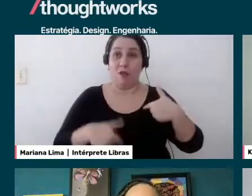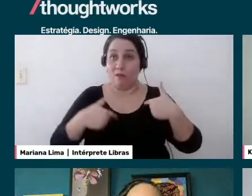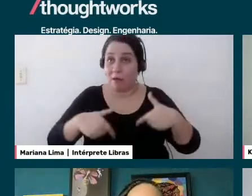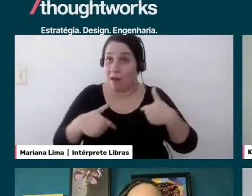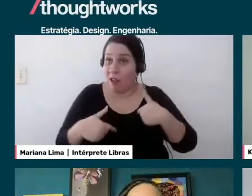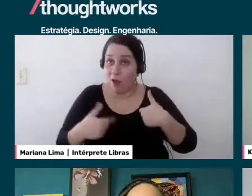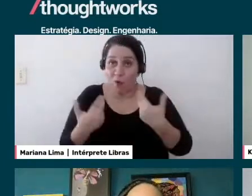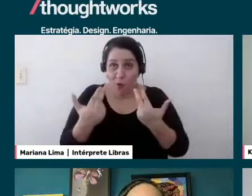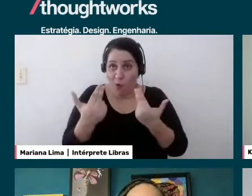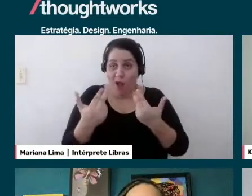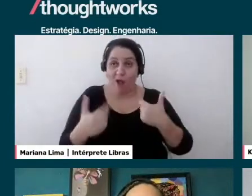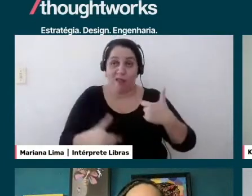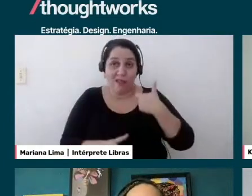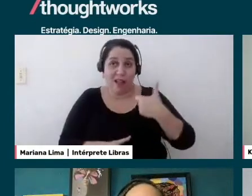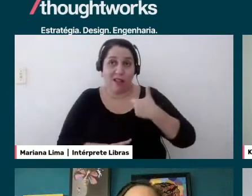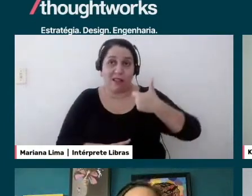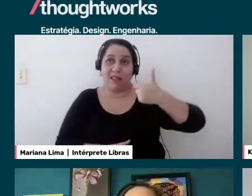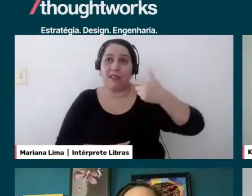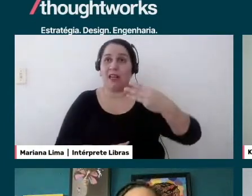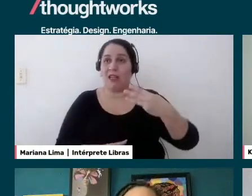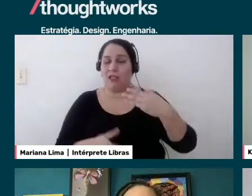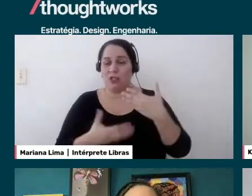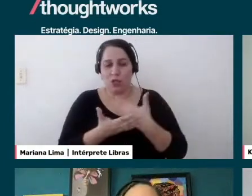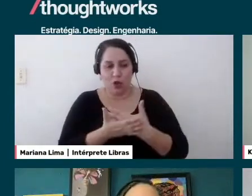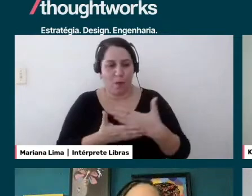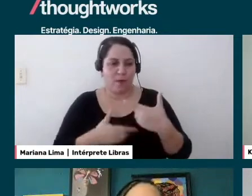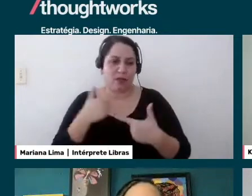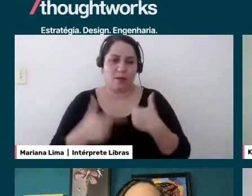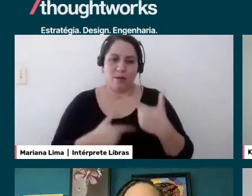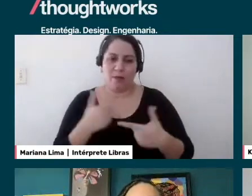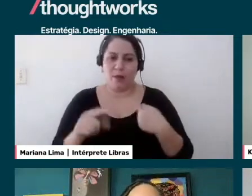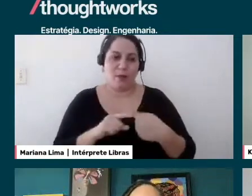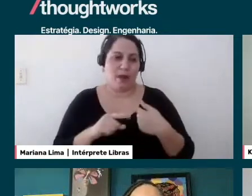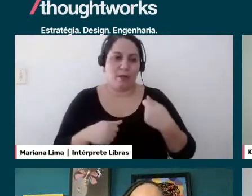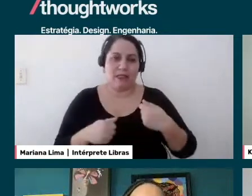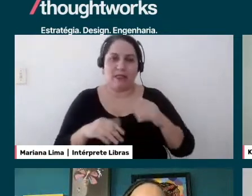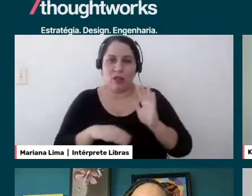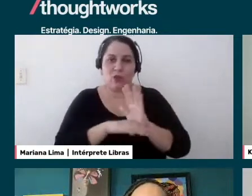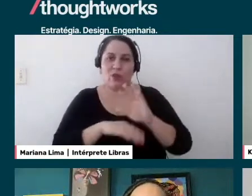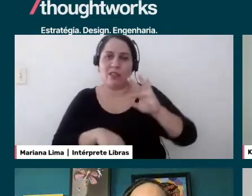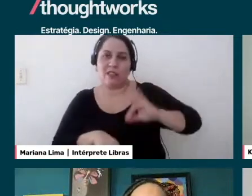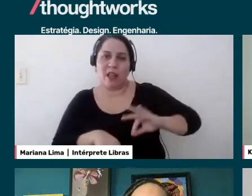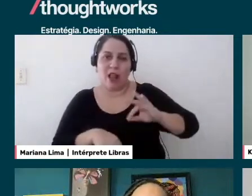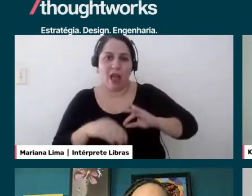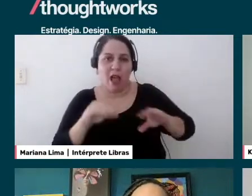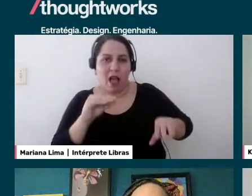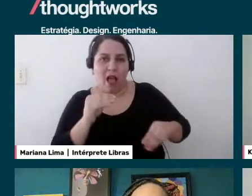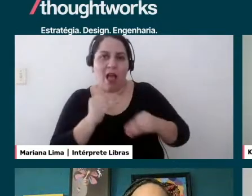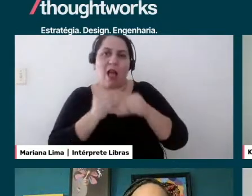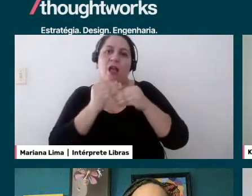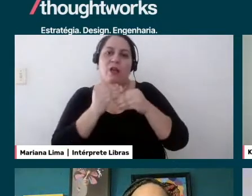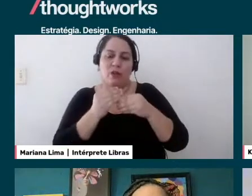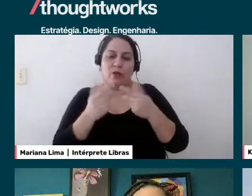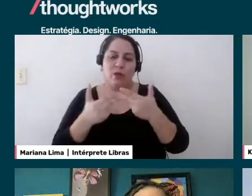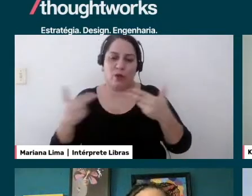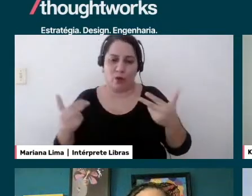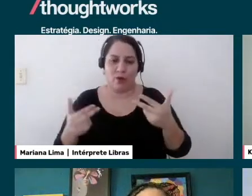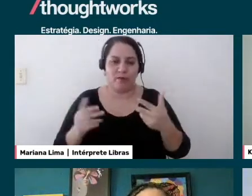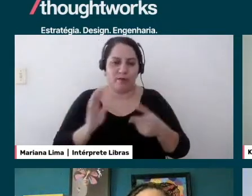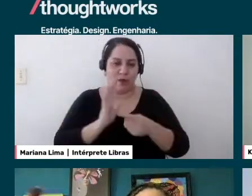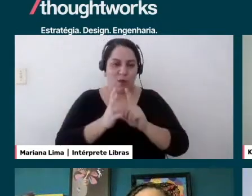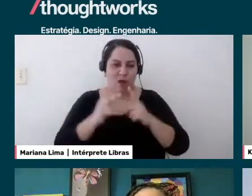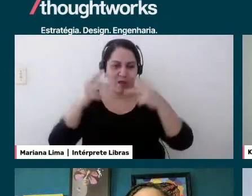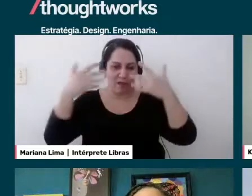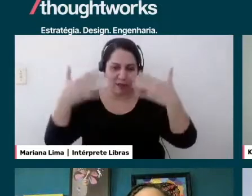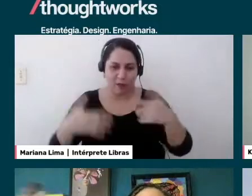né, porque a gente já precisa começar a fazer composição de renda. Isso tem um impacto grande nos pontos que Karen já trouxe, né,